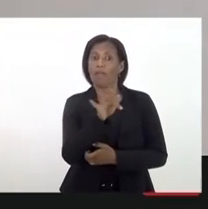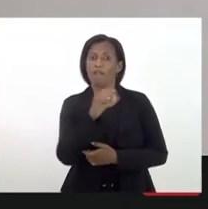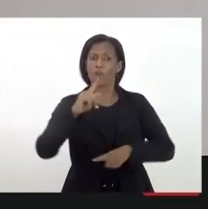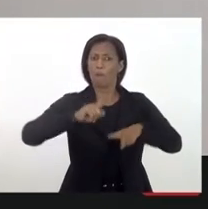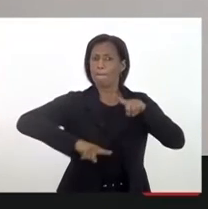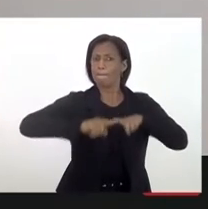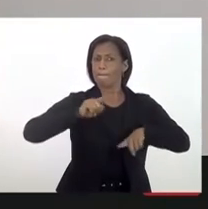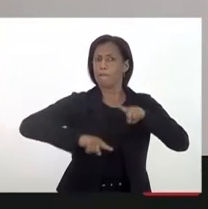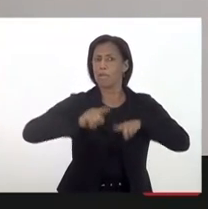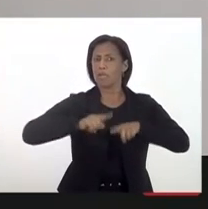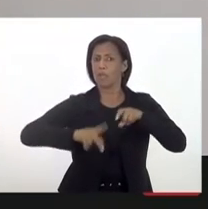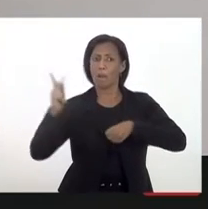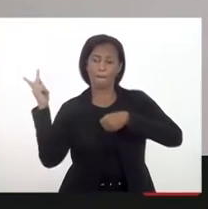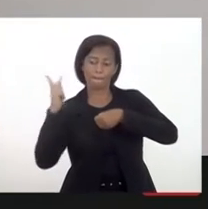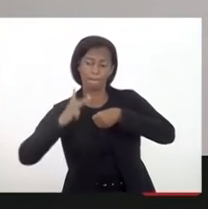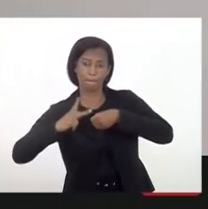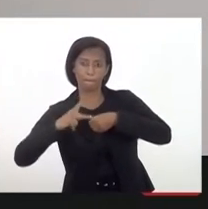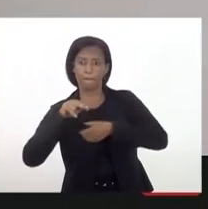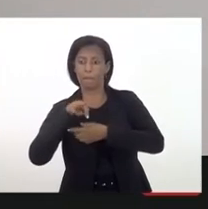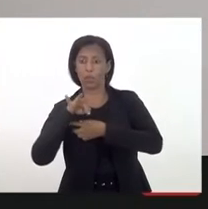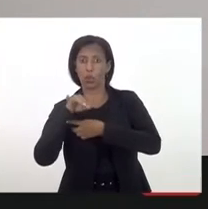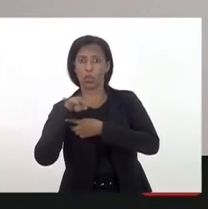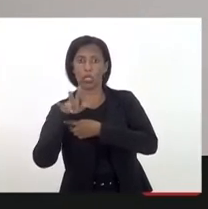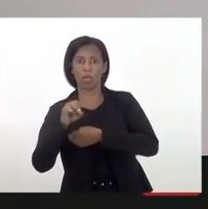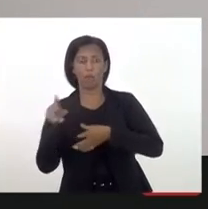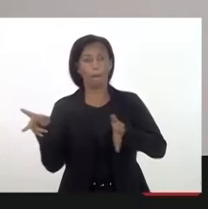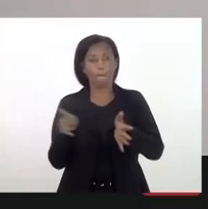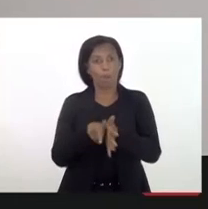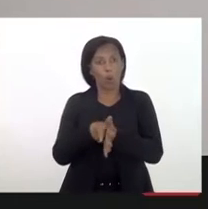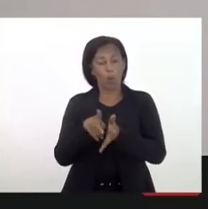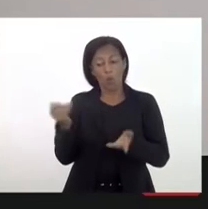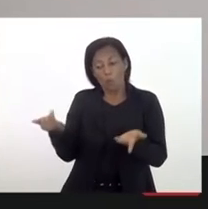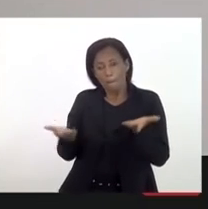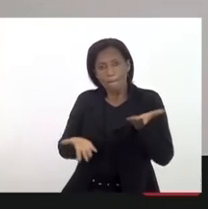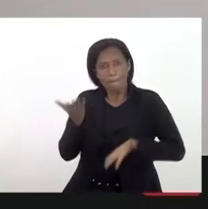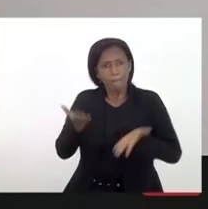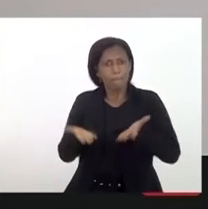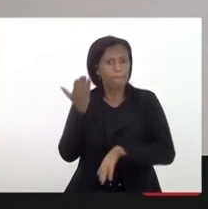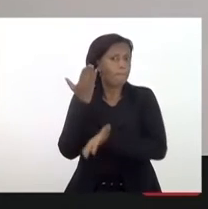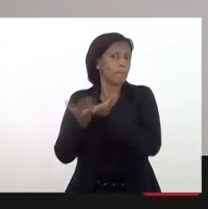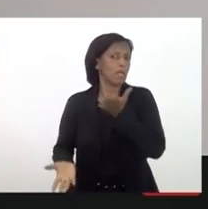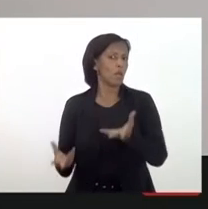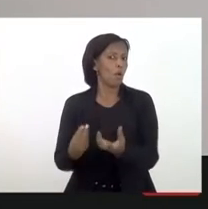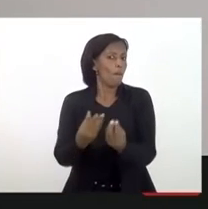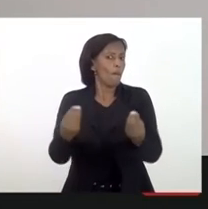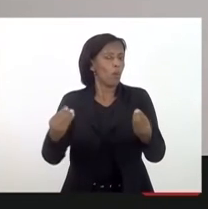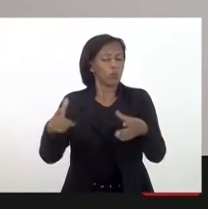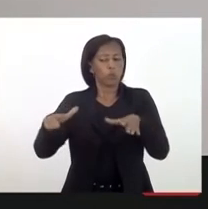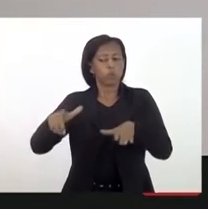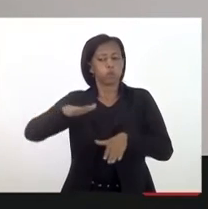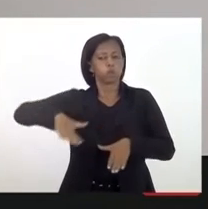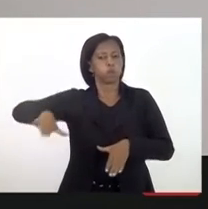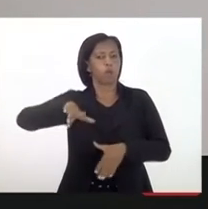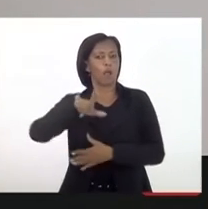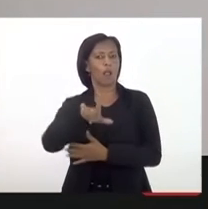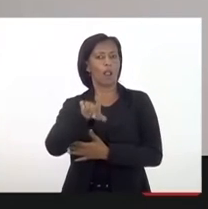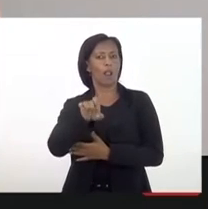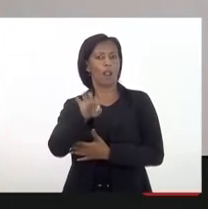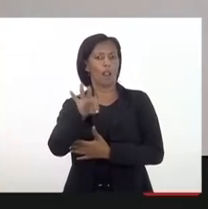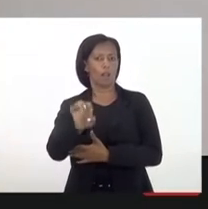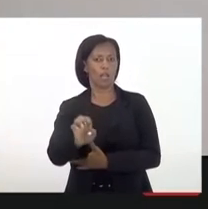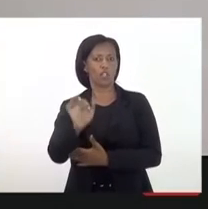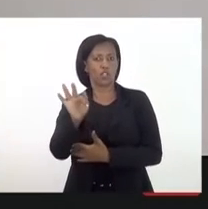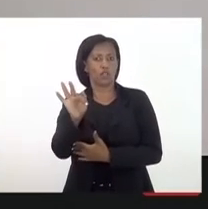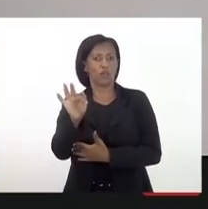de matéria-prima petroquímica para o Rio de Janeiro. No balanço, nós perdemos muito ali para a região leste fluminense. Então,